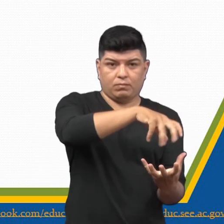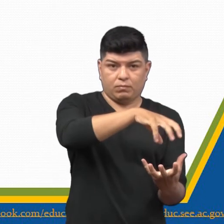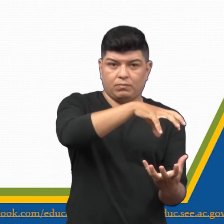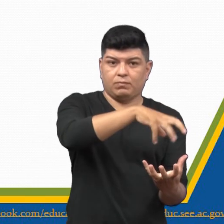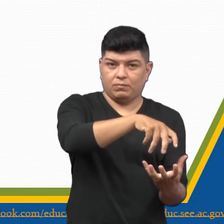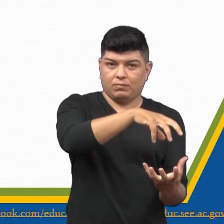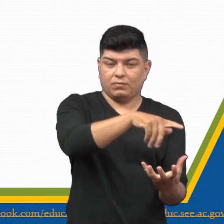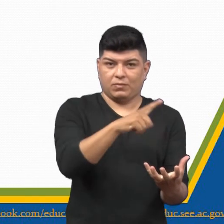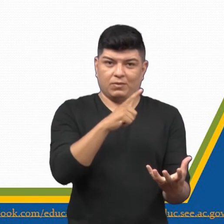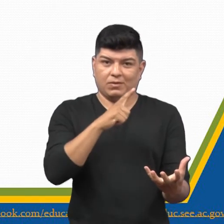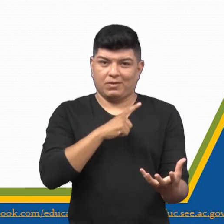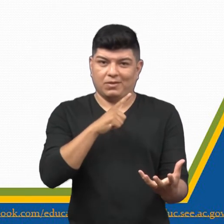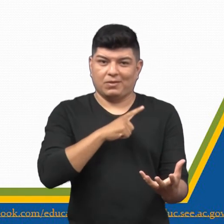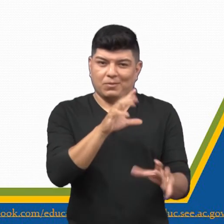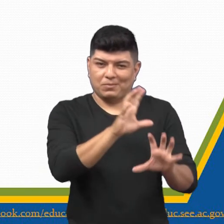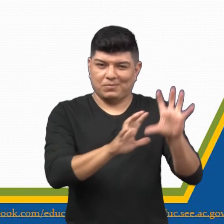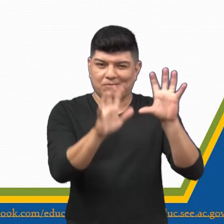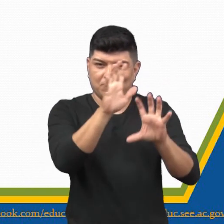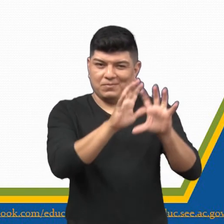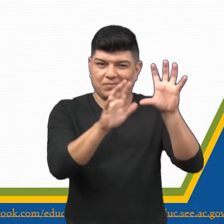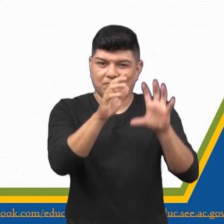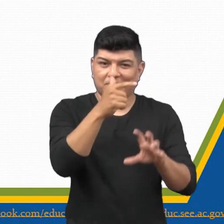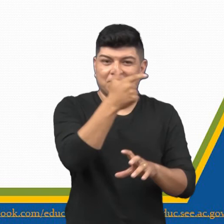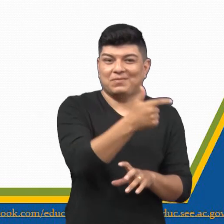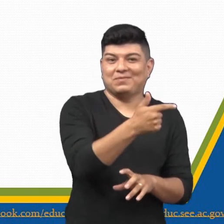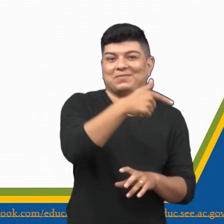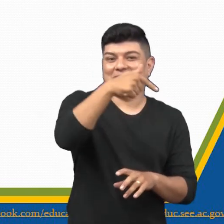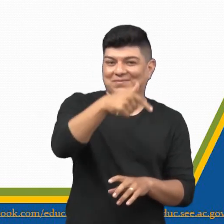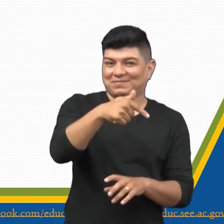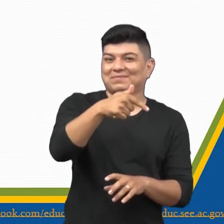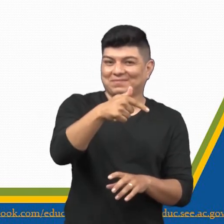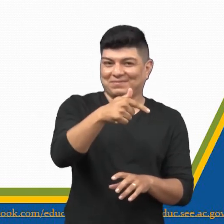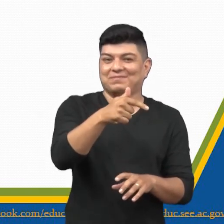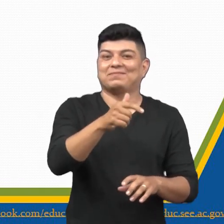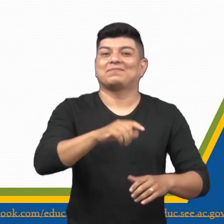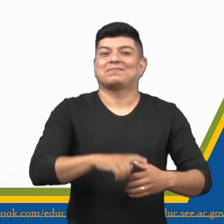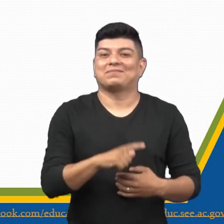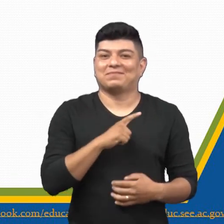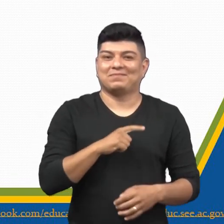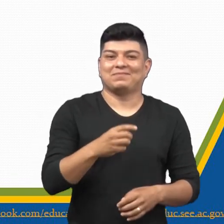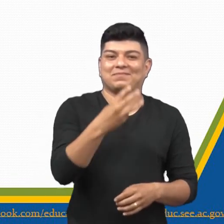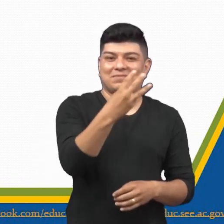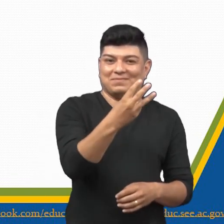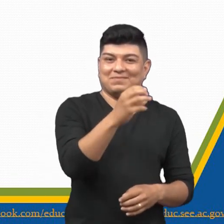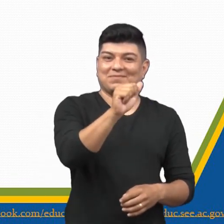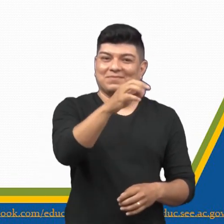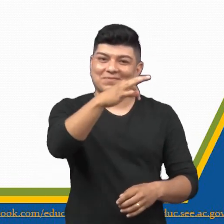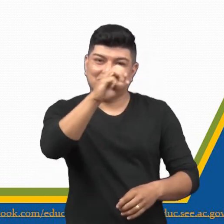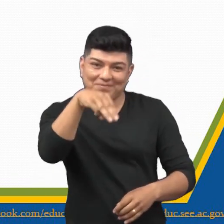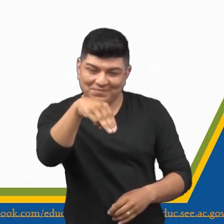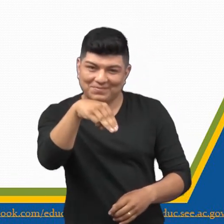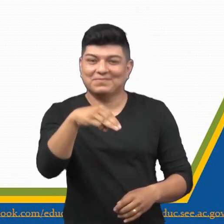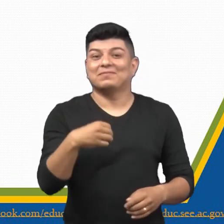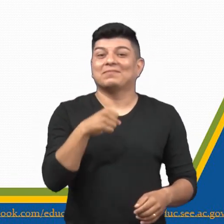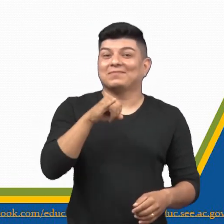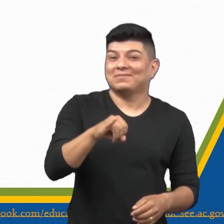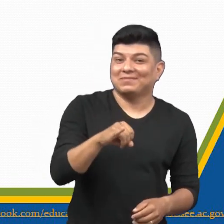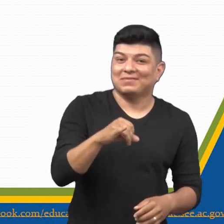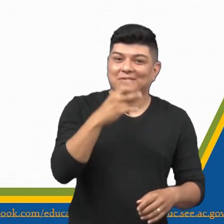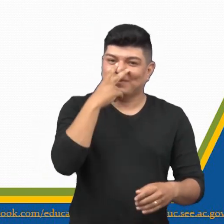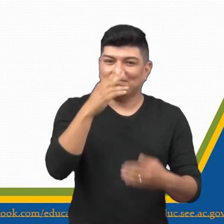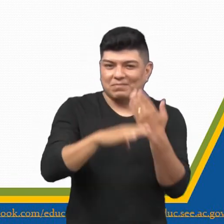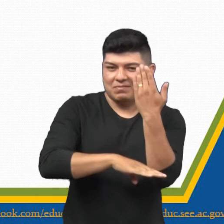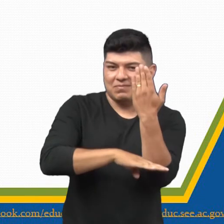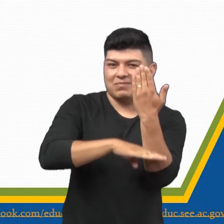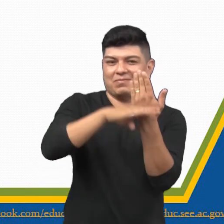fechado contém um gás a 27 graus Celsius, exercendo uma pressão de 3 atm. Se provocarmos uma elevação na